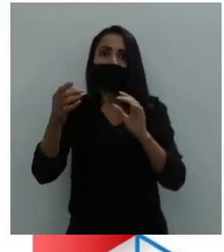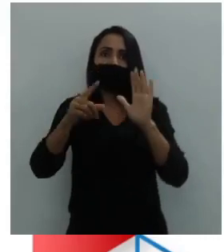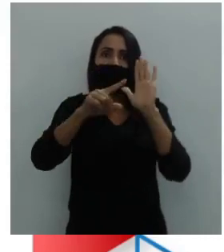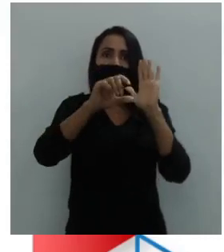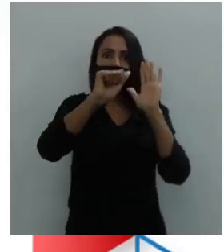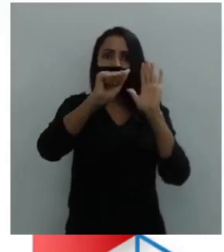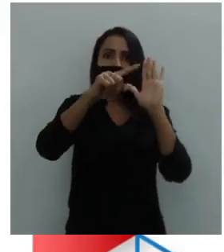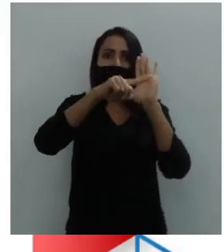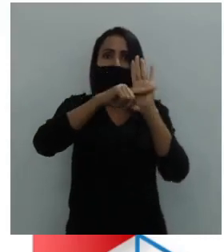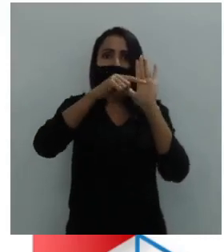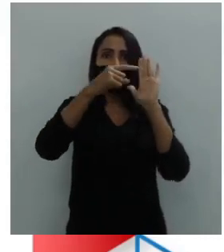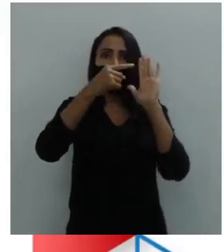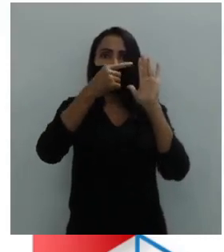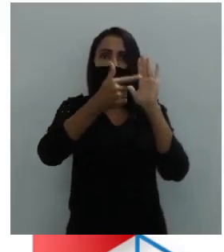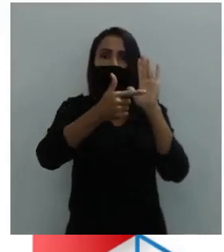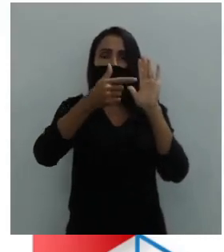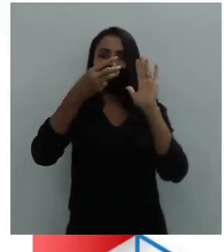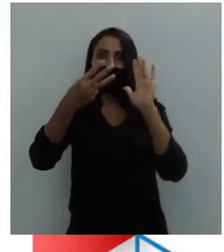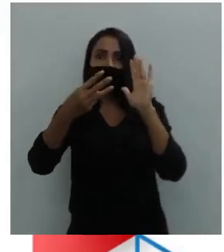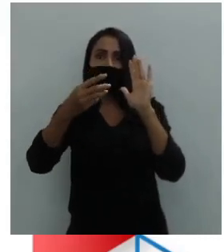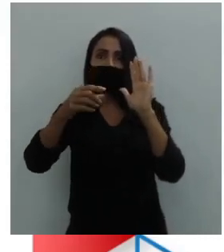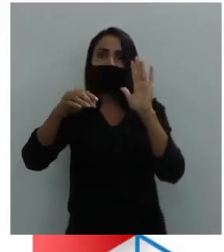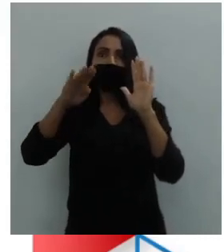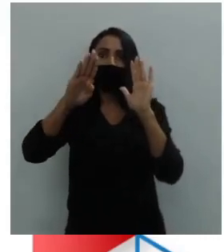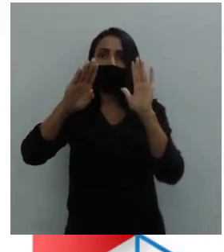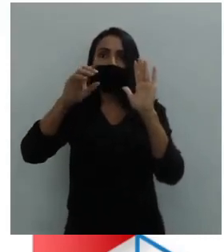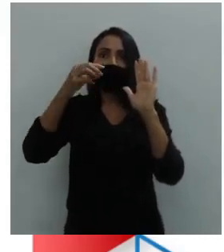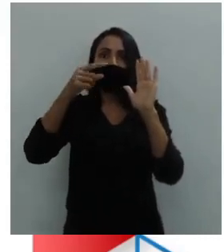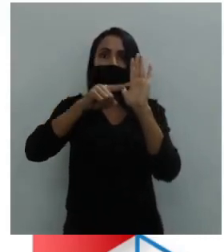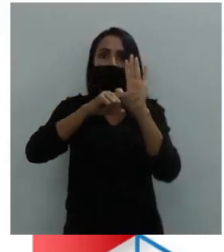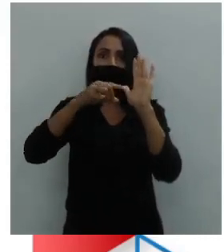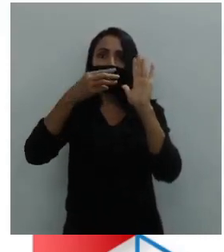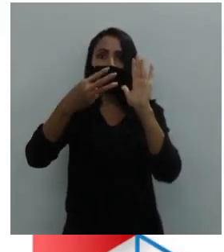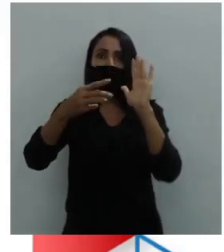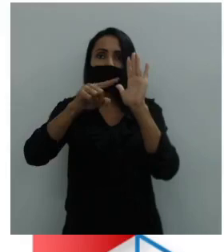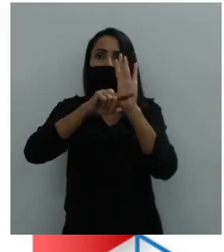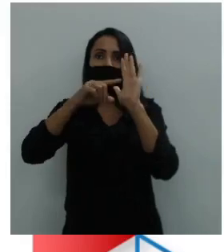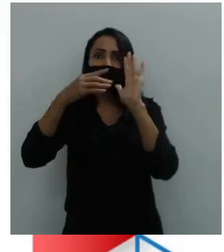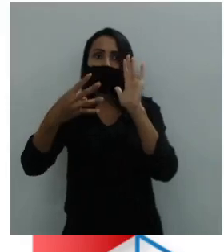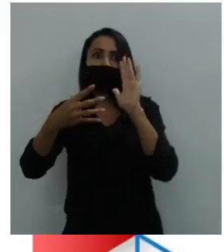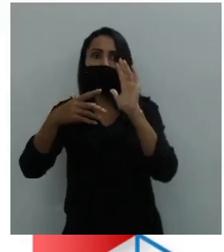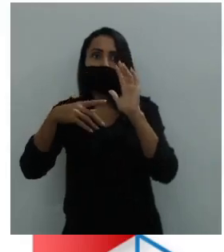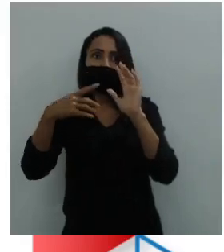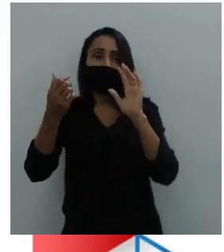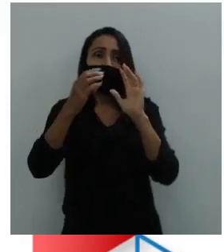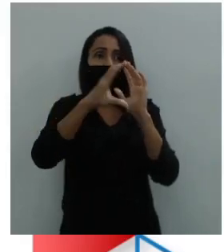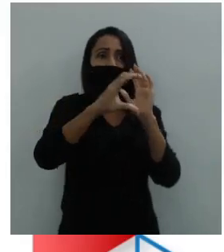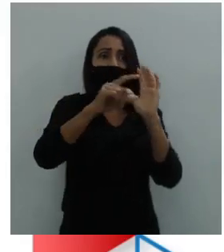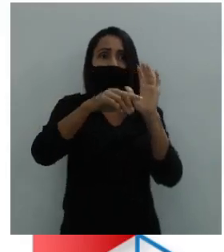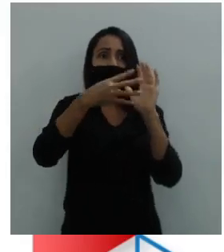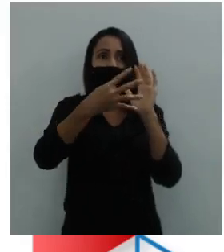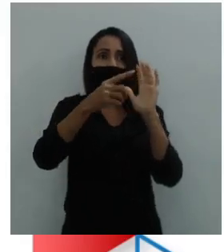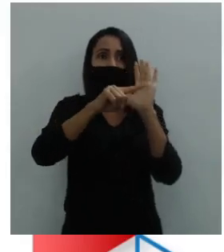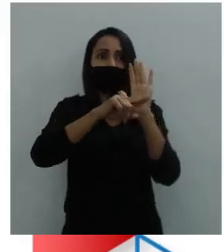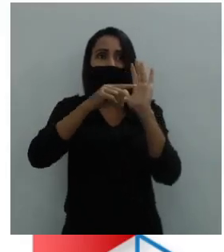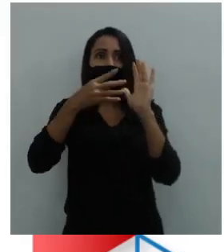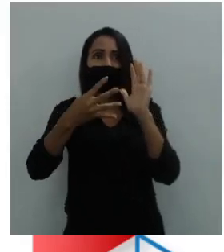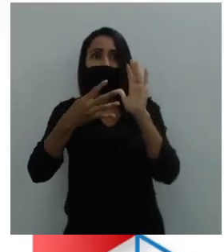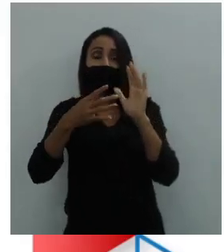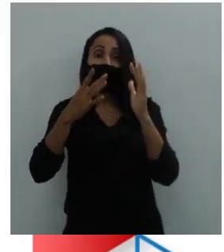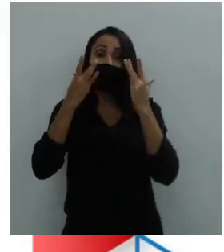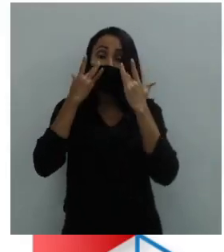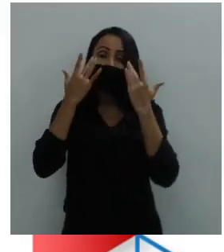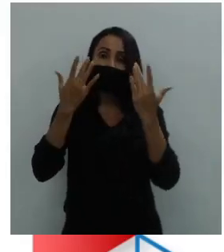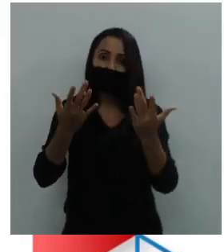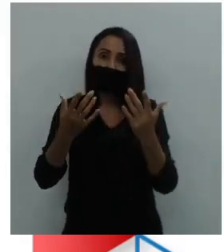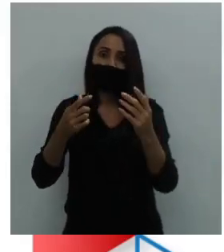2, 3, menos 3 e menos 4 e 4 e menos 3 passa por quais quadrantes? Ora, se liga. Tem